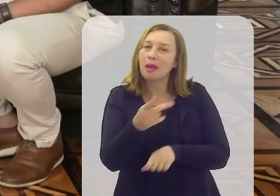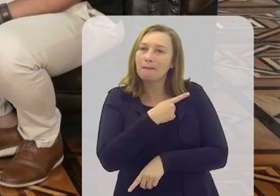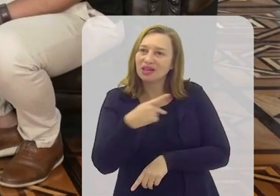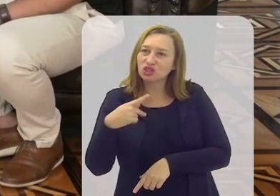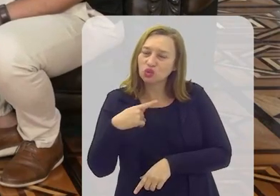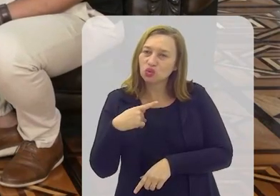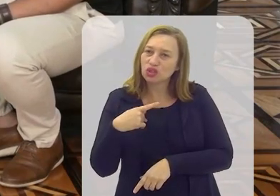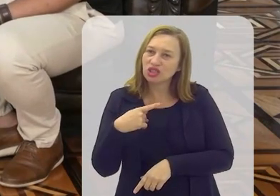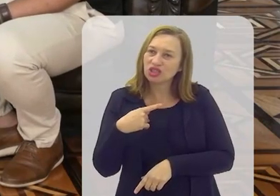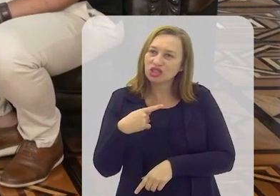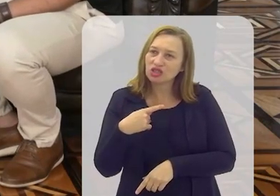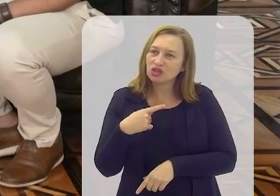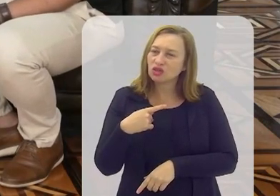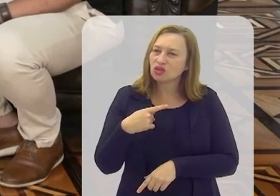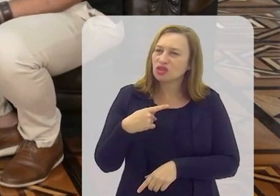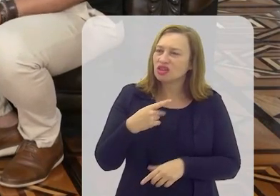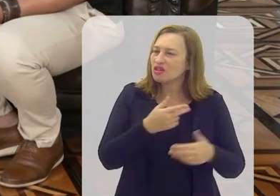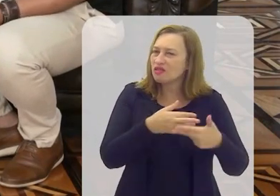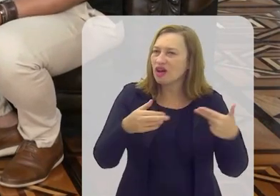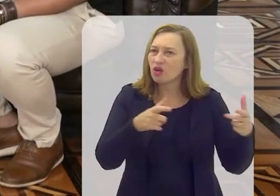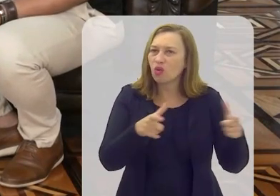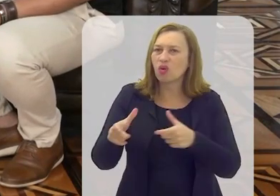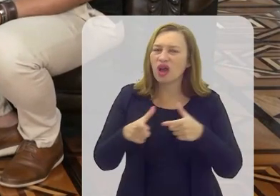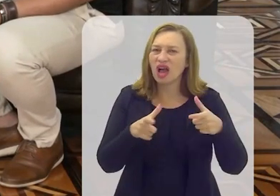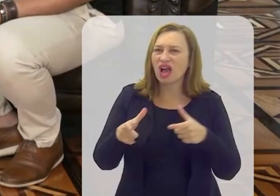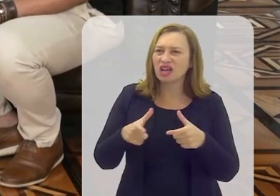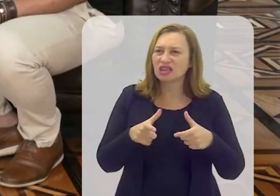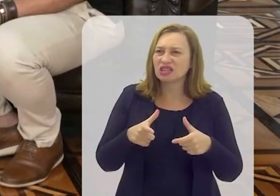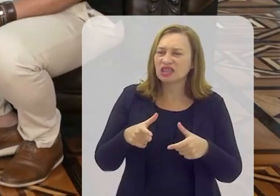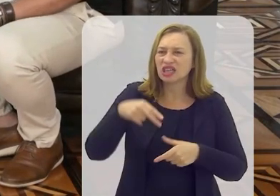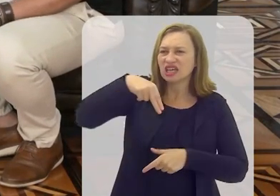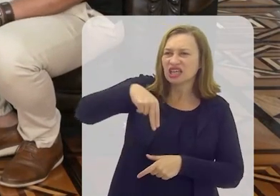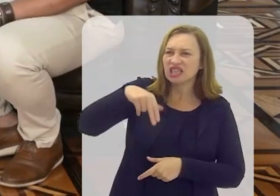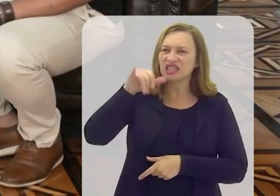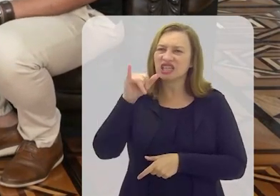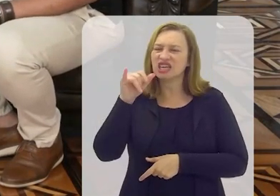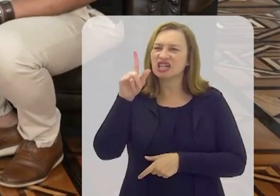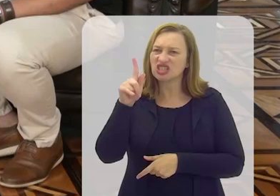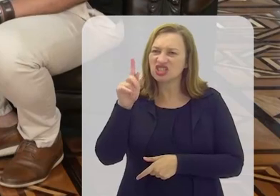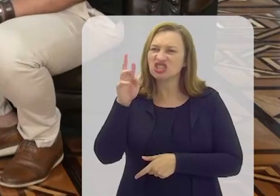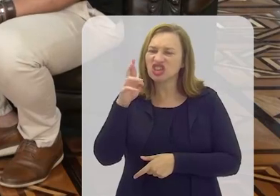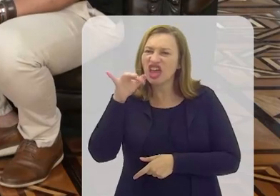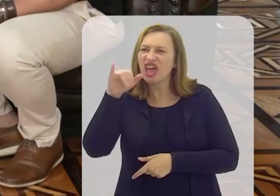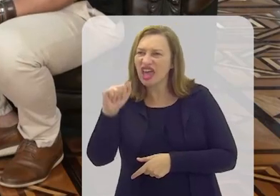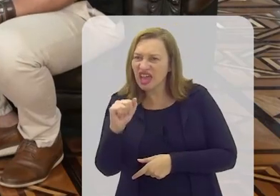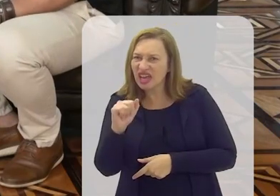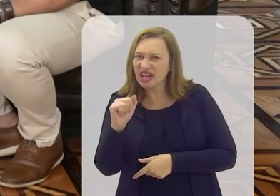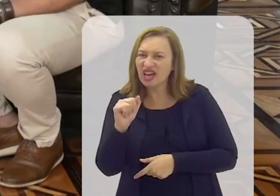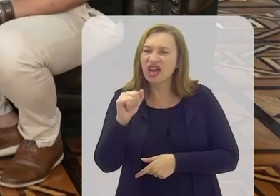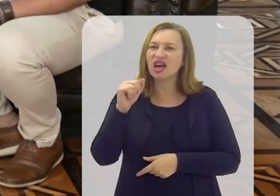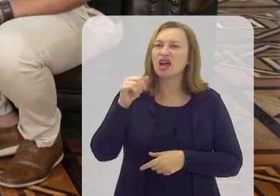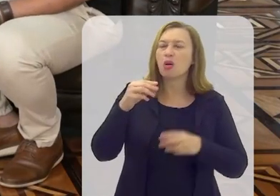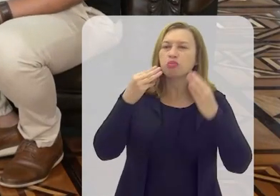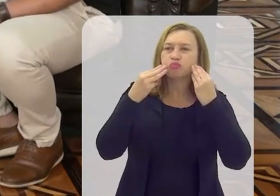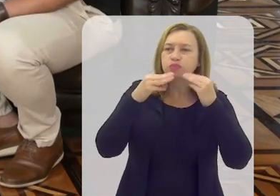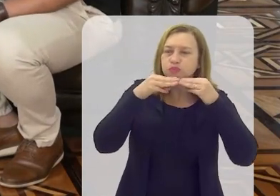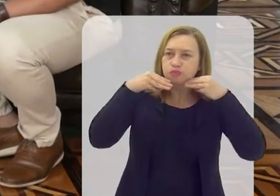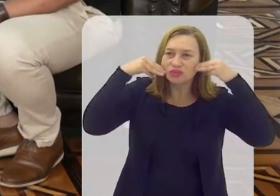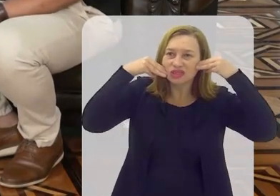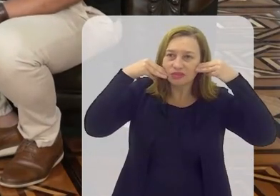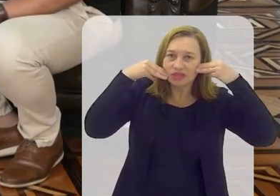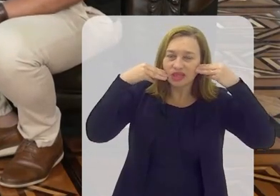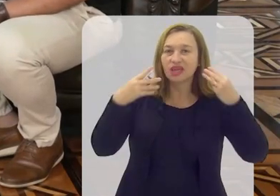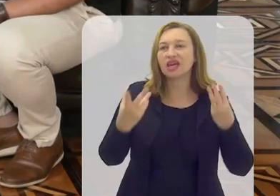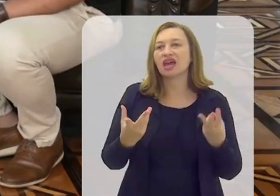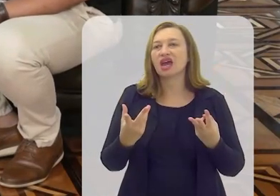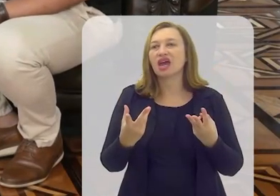pastora, teve nos lugares que eu vivi. Sua mãe teve na Nigéria. Sim. Sua mãe teve em Moçambique. Sim. Sua mãe teve na África do Sul. Foram os